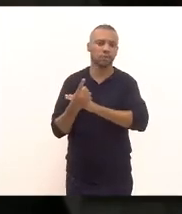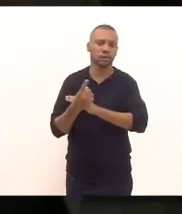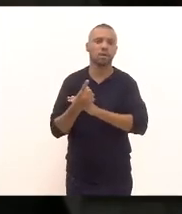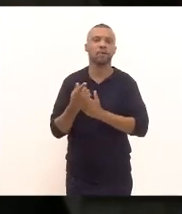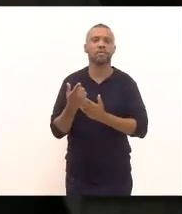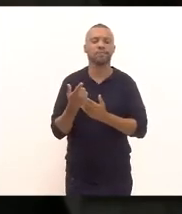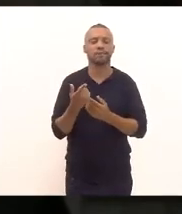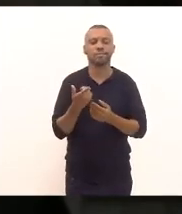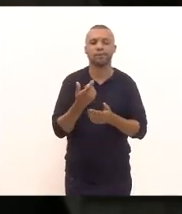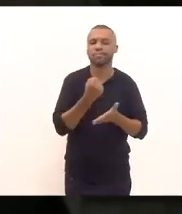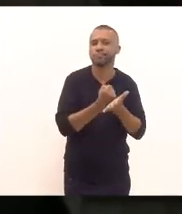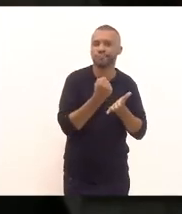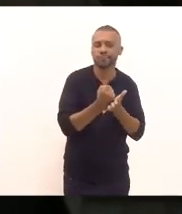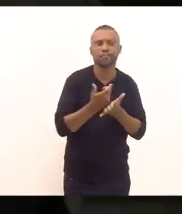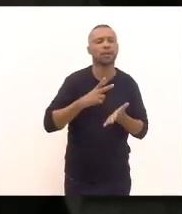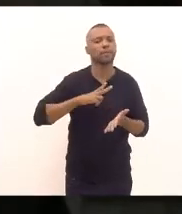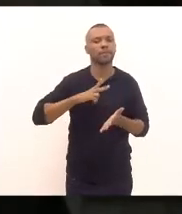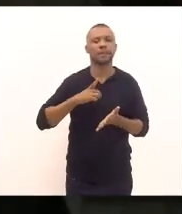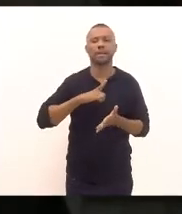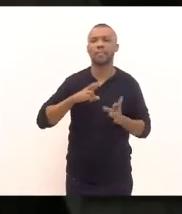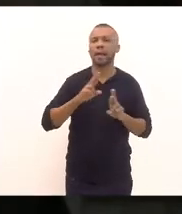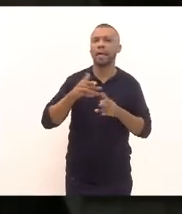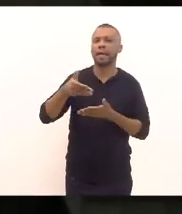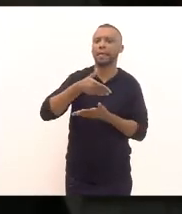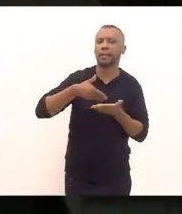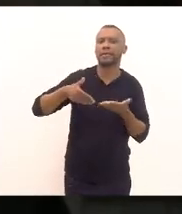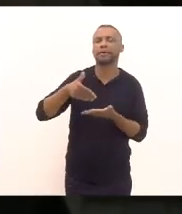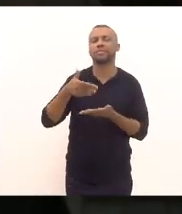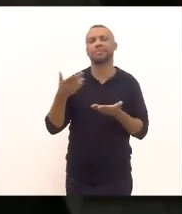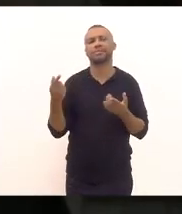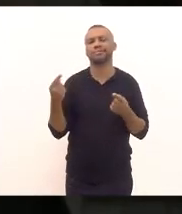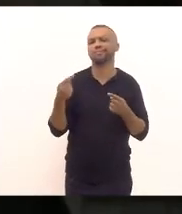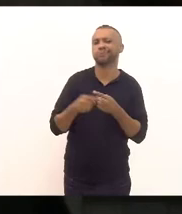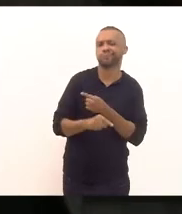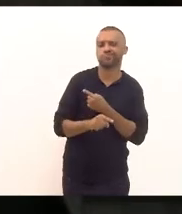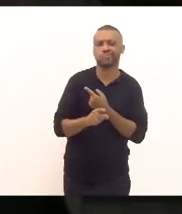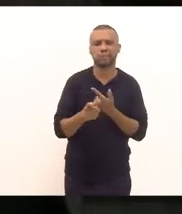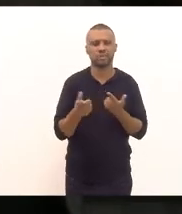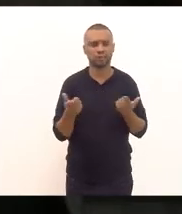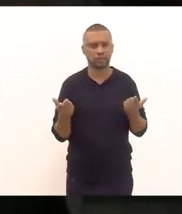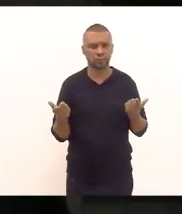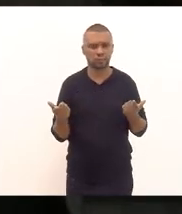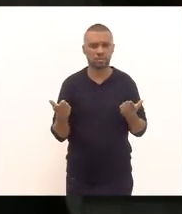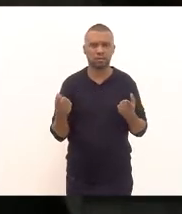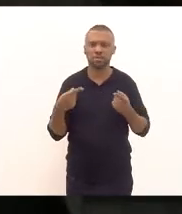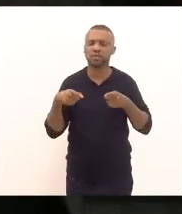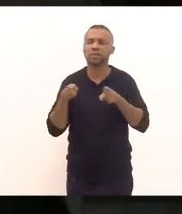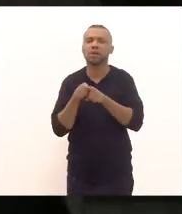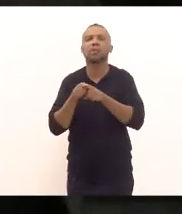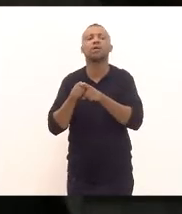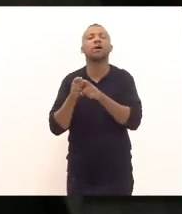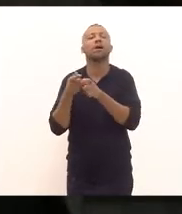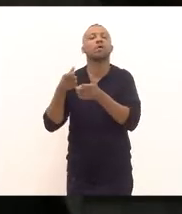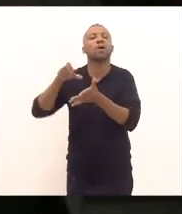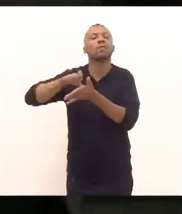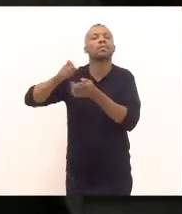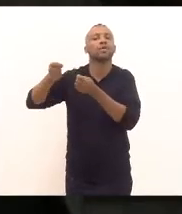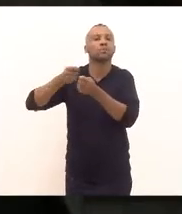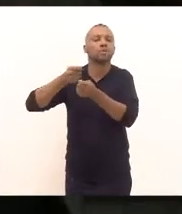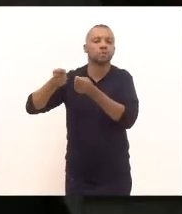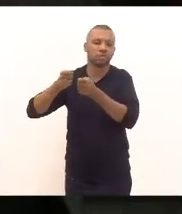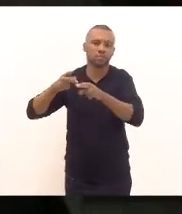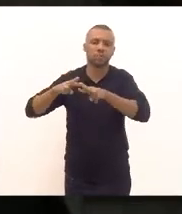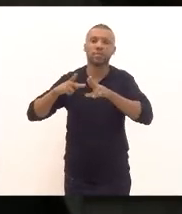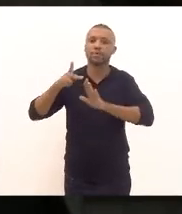concessionárias privadas que vivem uma relação muitas vezes até de com em quais agências reguladoras por isso eu seu projeto muito importante